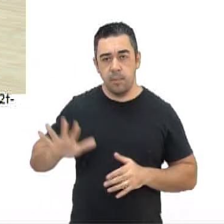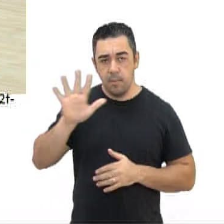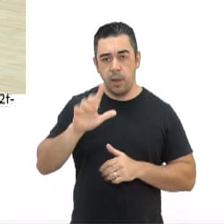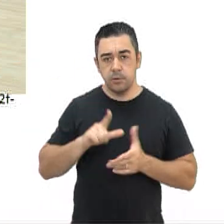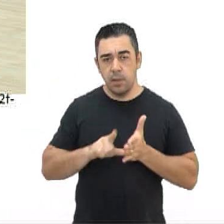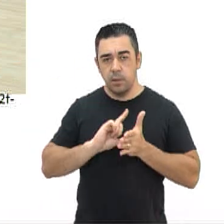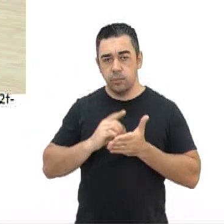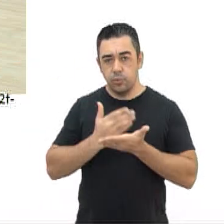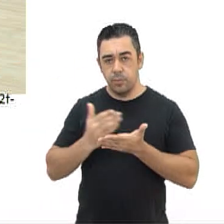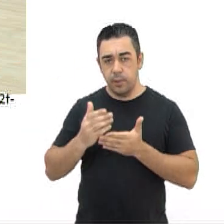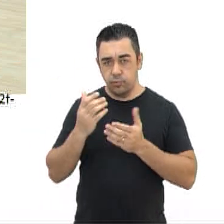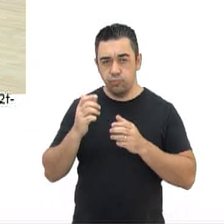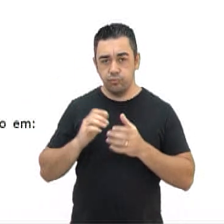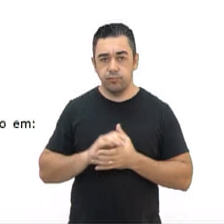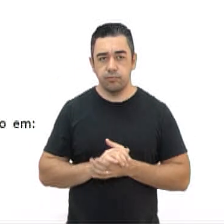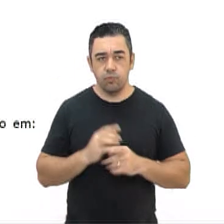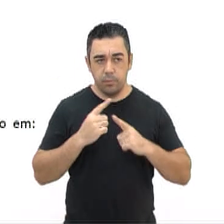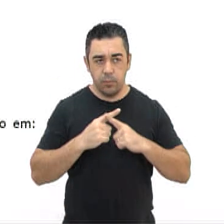jogo.